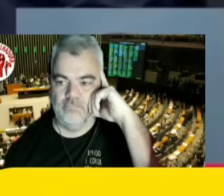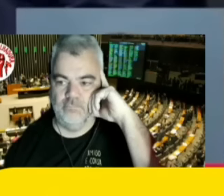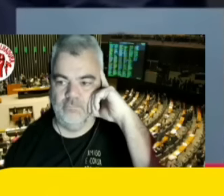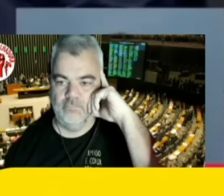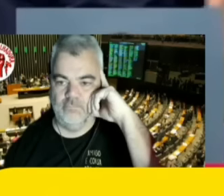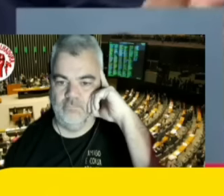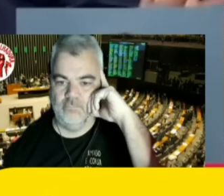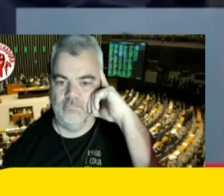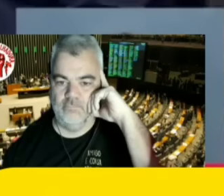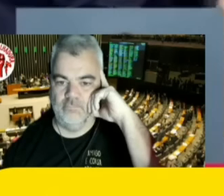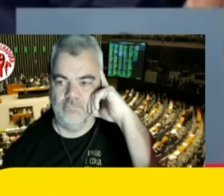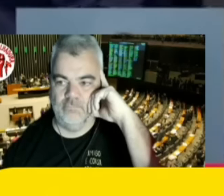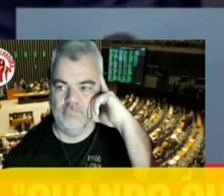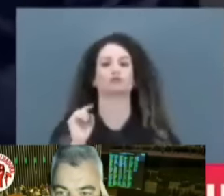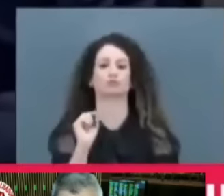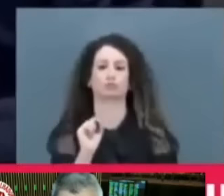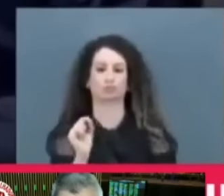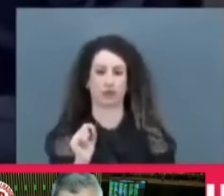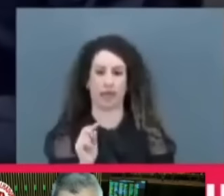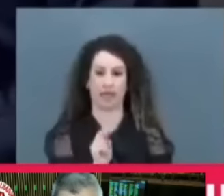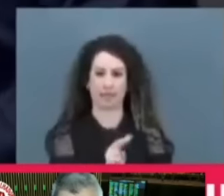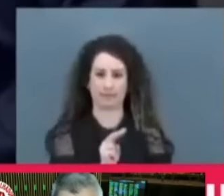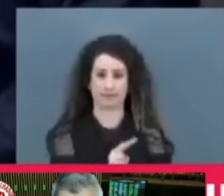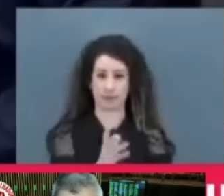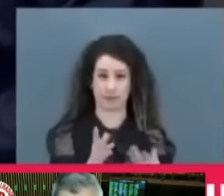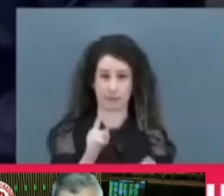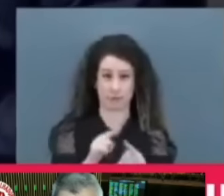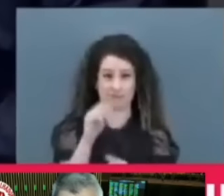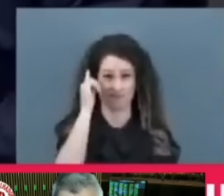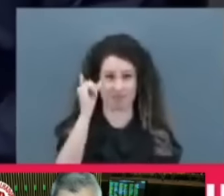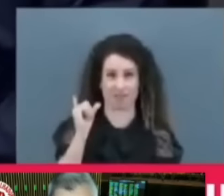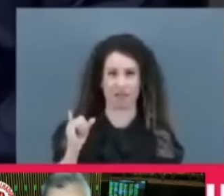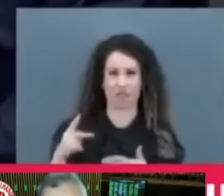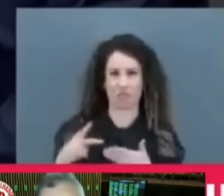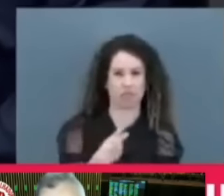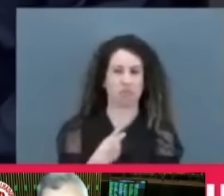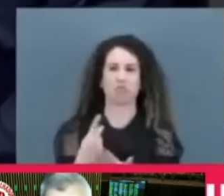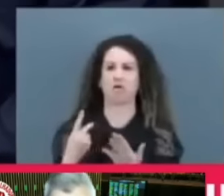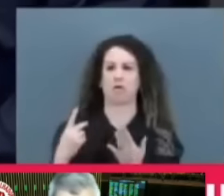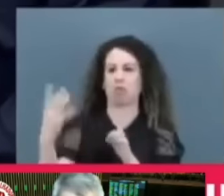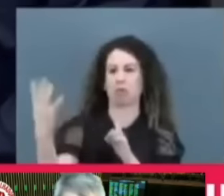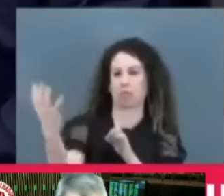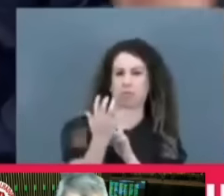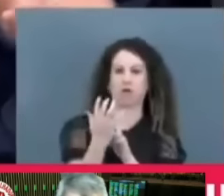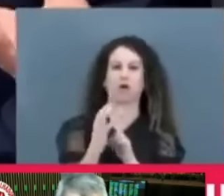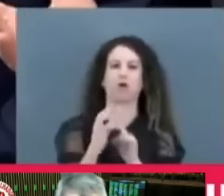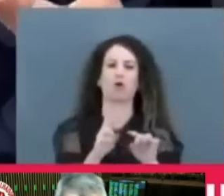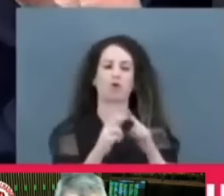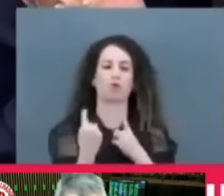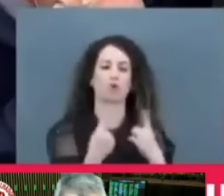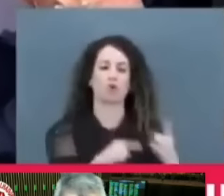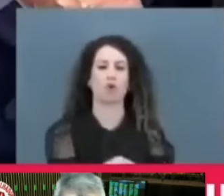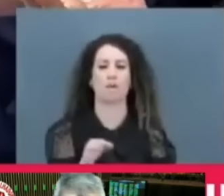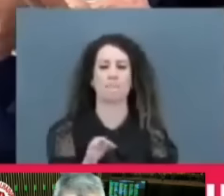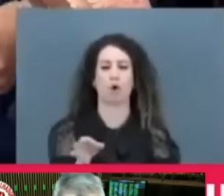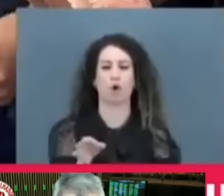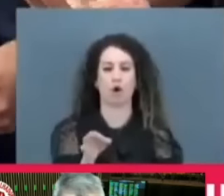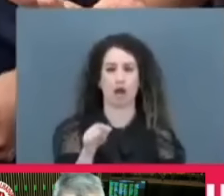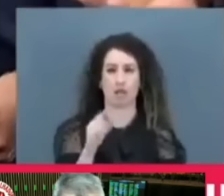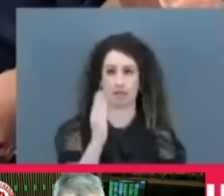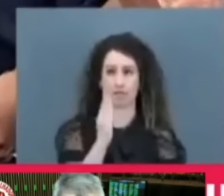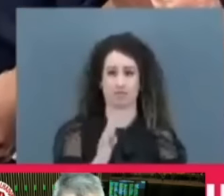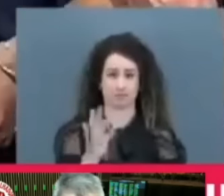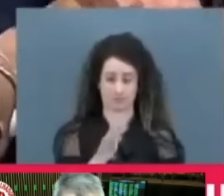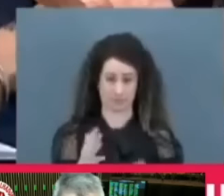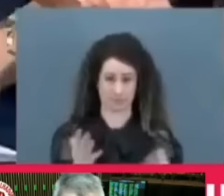que nos dá a segurança de poder enfrentar um ataque especulativo contra a moeda Nacional não foi no governo do PT que